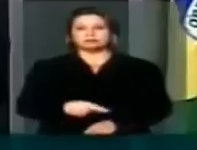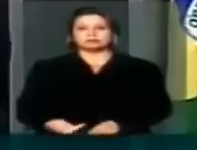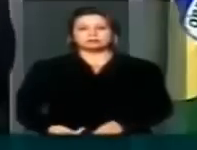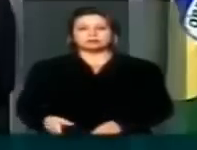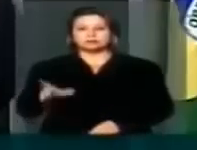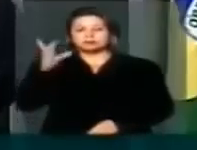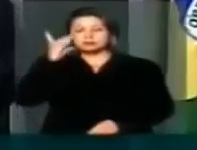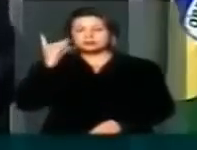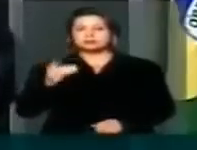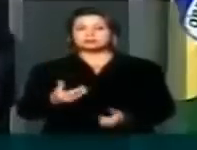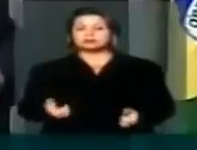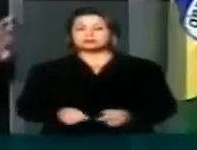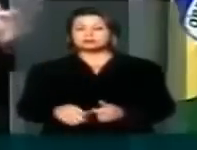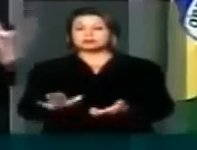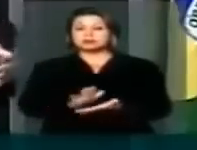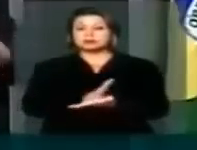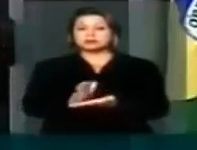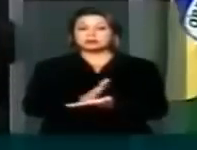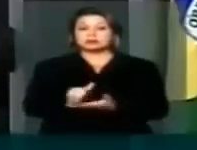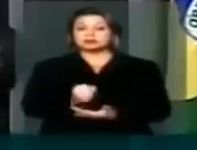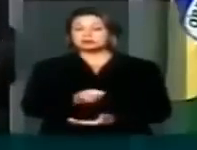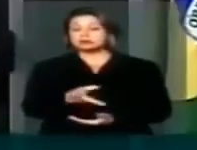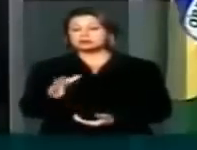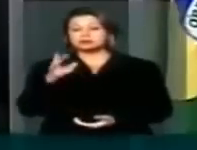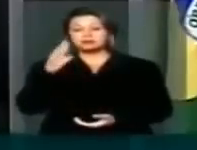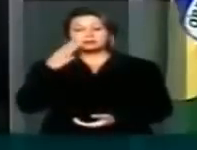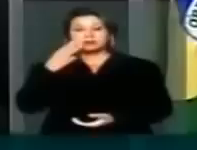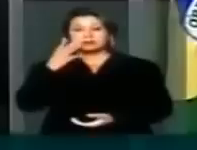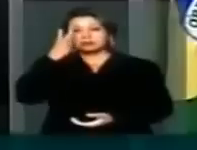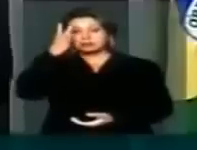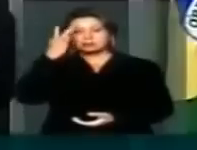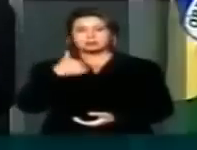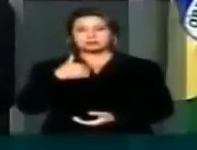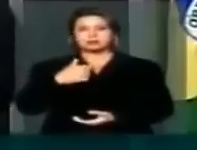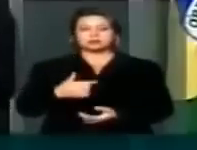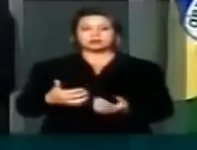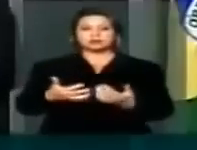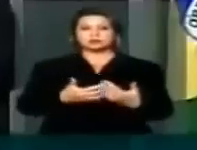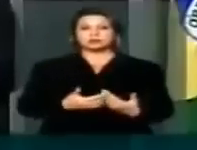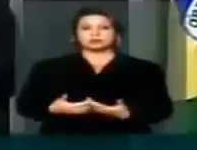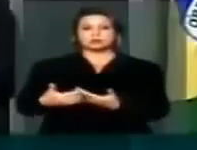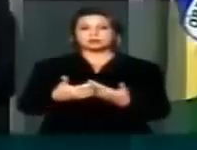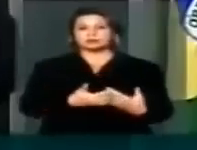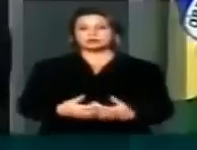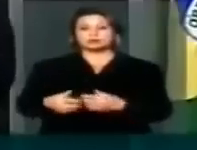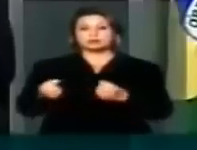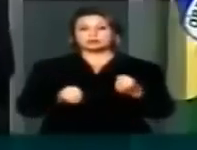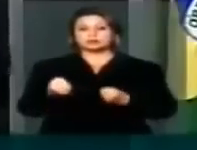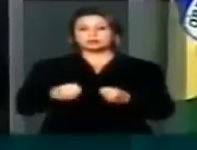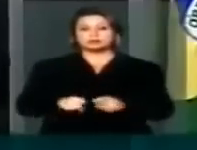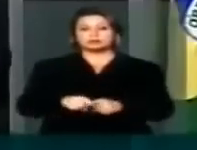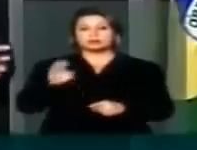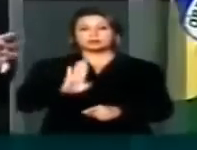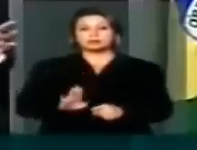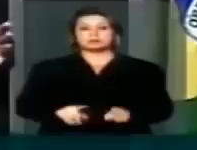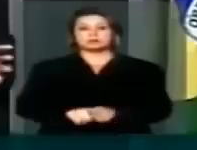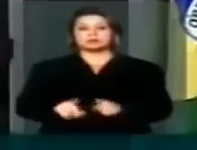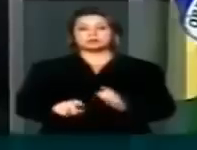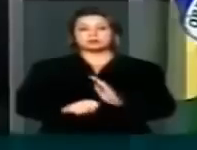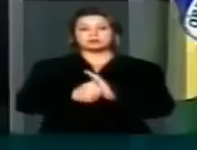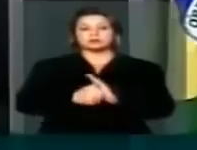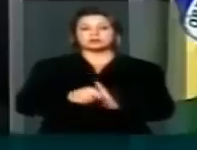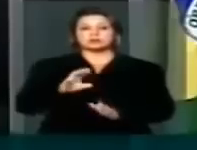Dilma, que tem algumas centenas de milhares de caminhoneiros Brasil afora,